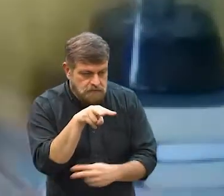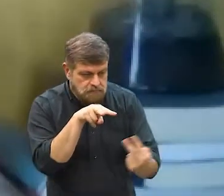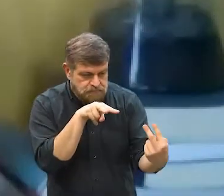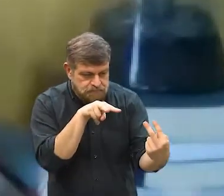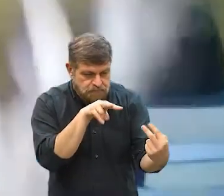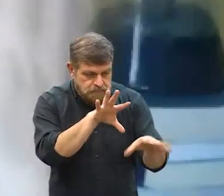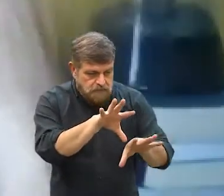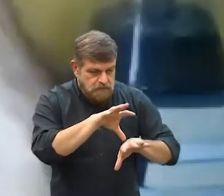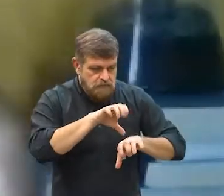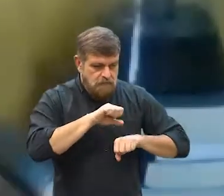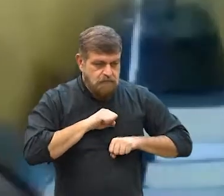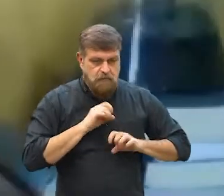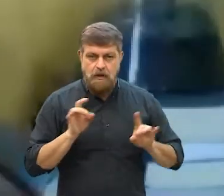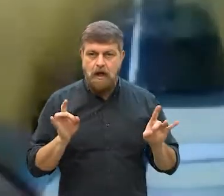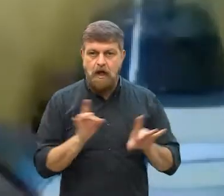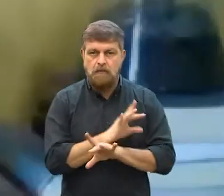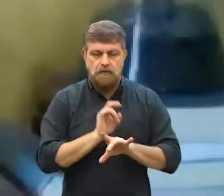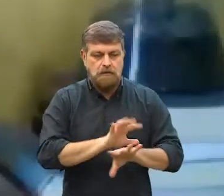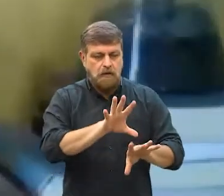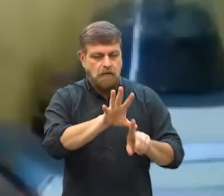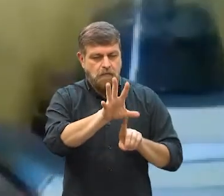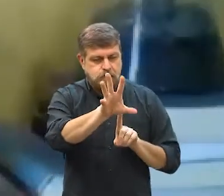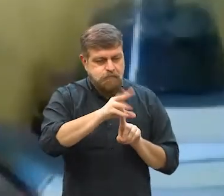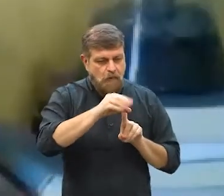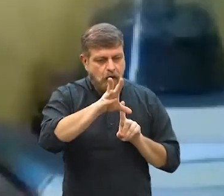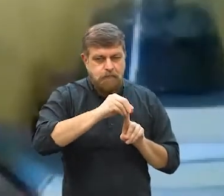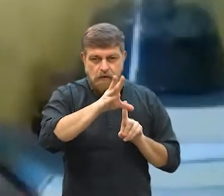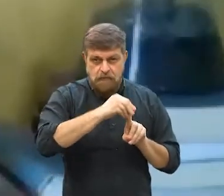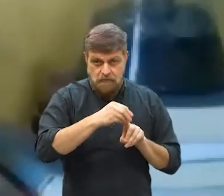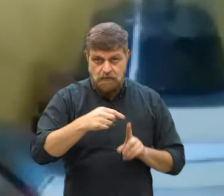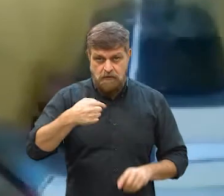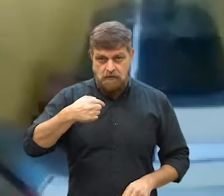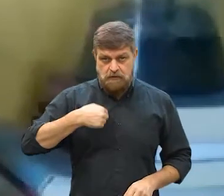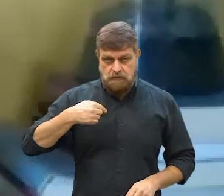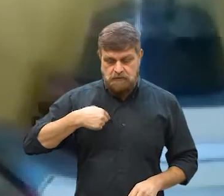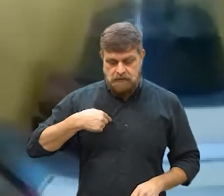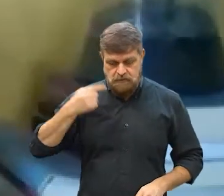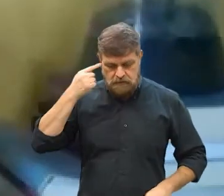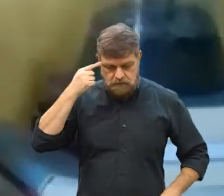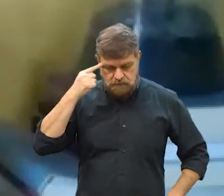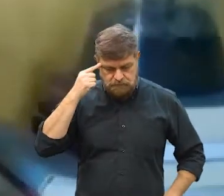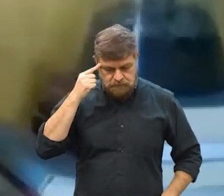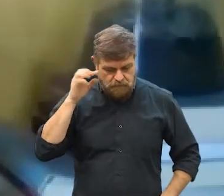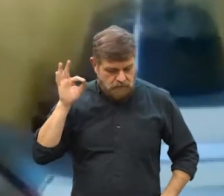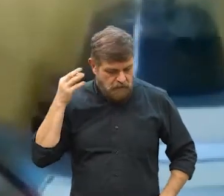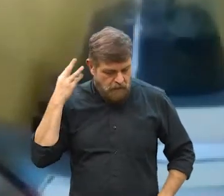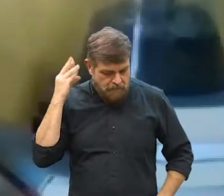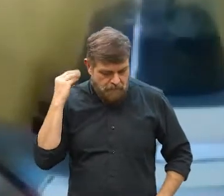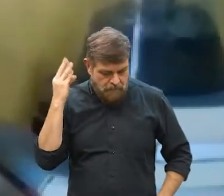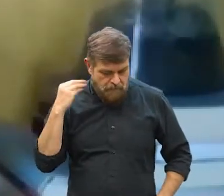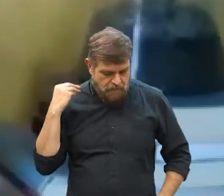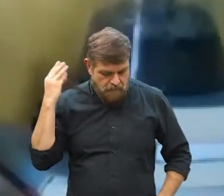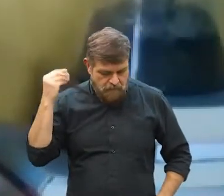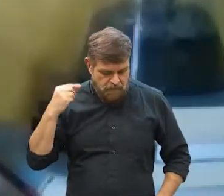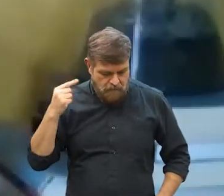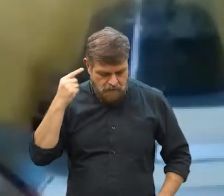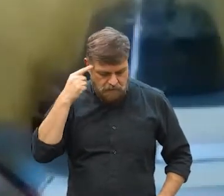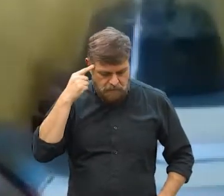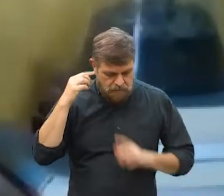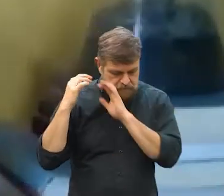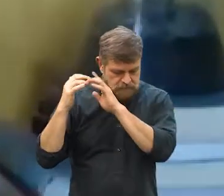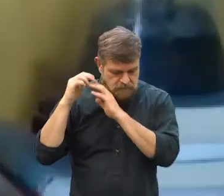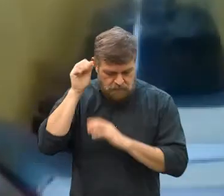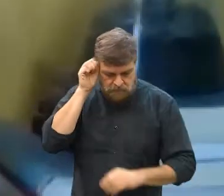valores e diz que quase que pronto e uma pessoa quando eu tenho um produtos ou em áudio eu ajudo construção dele